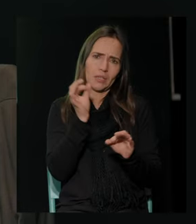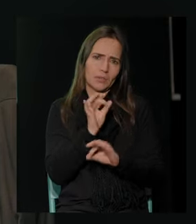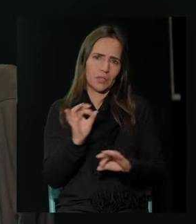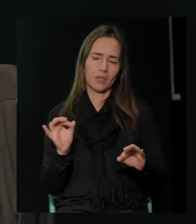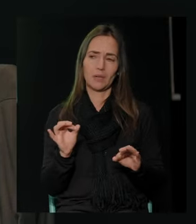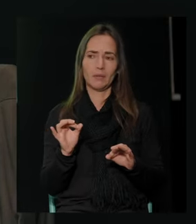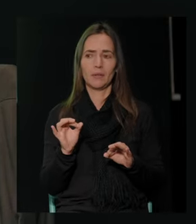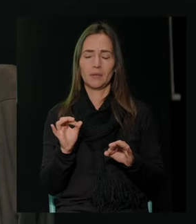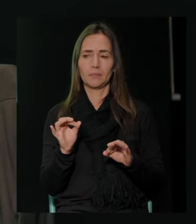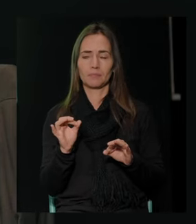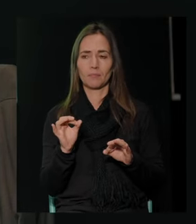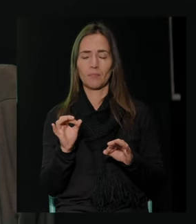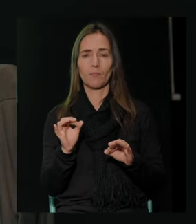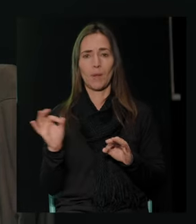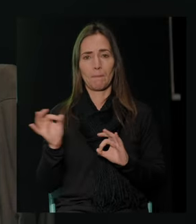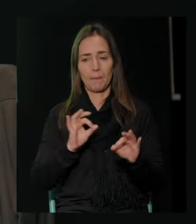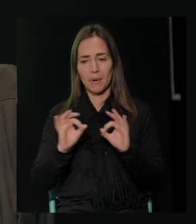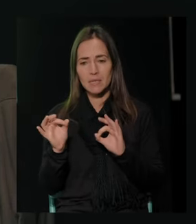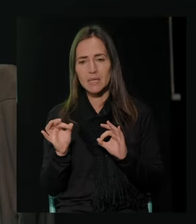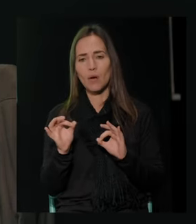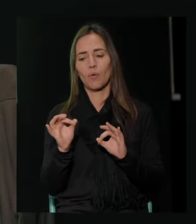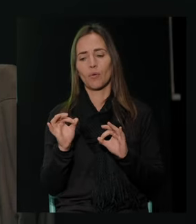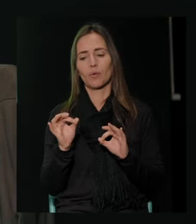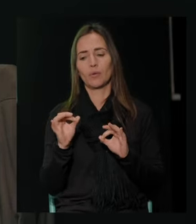É a preparação,